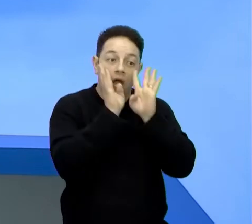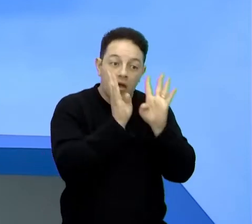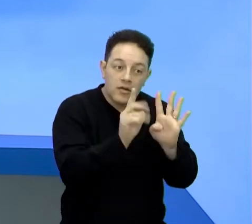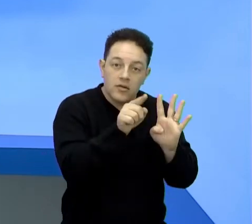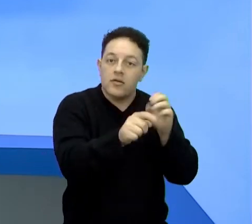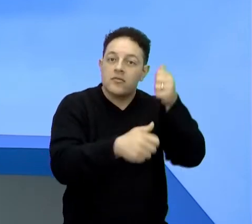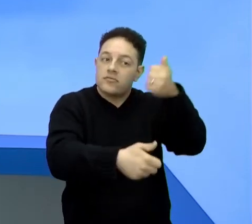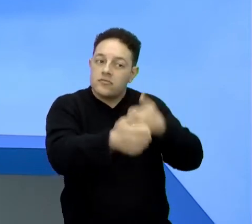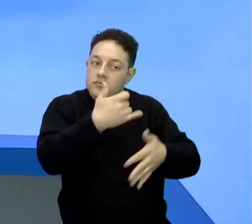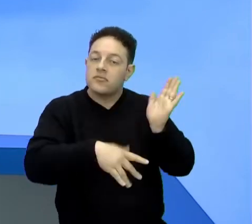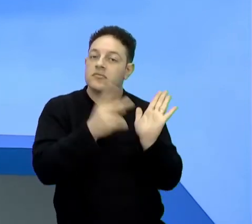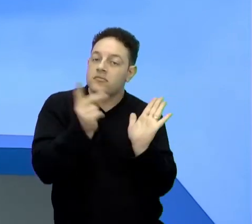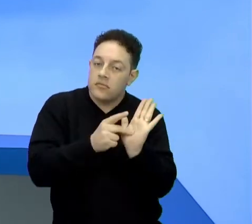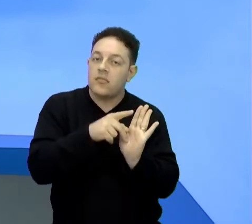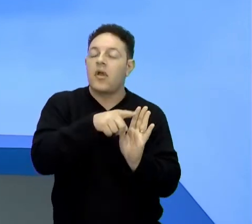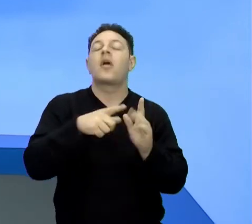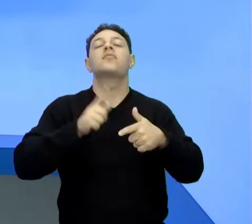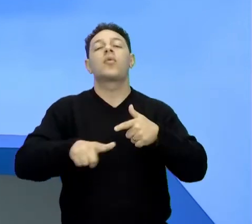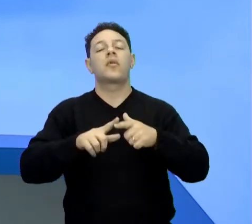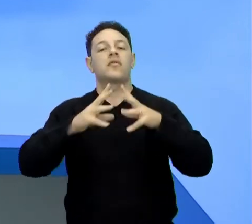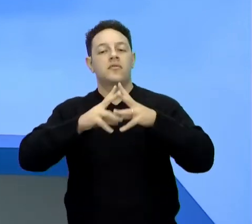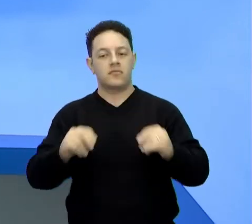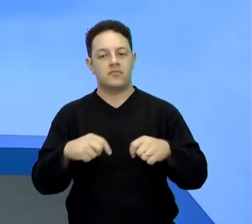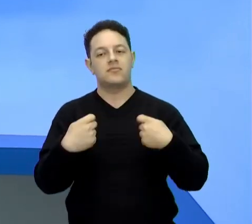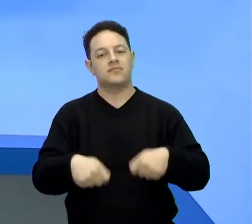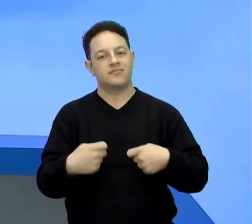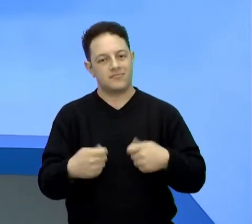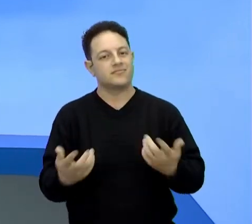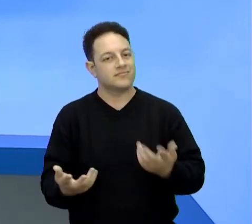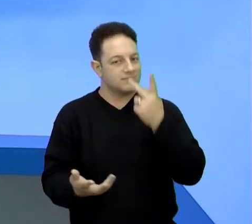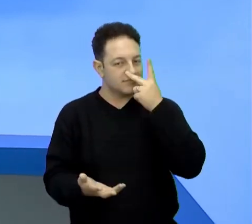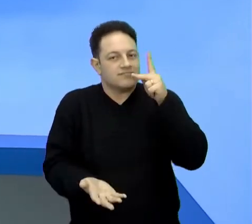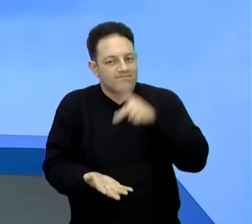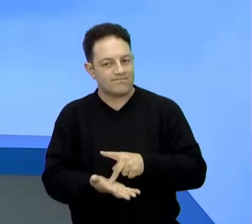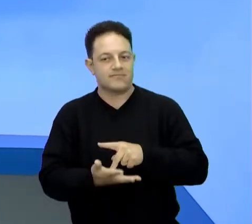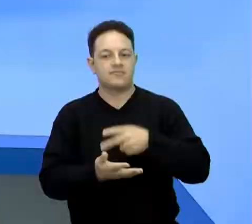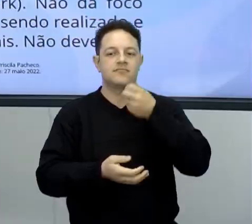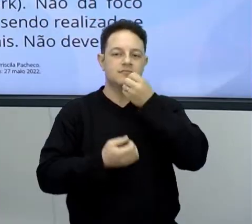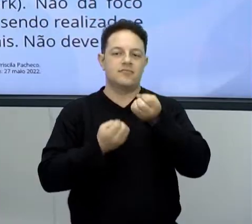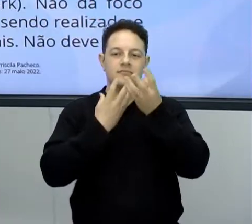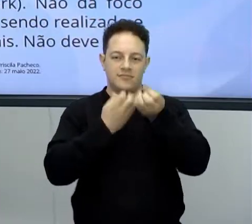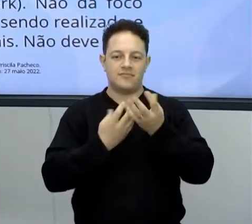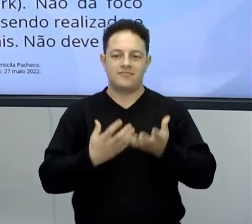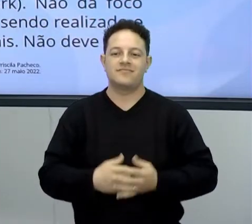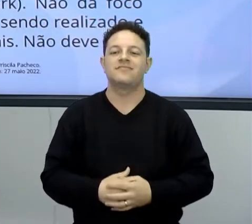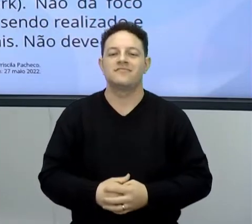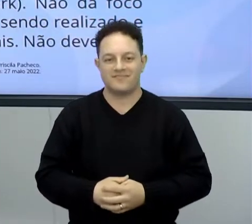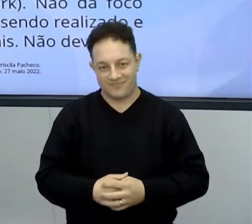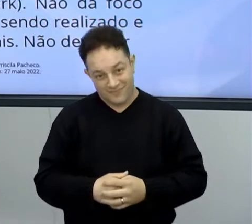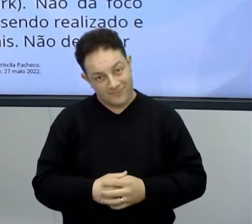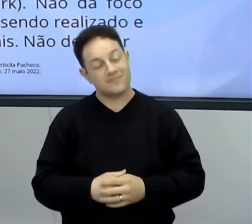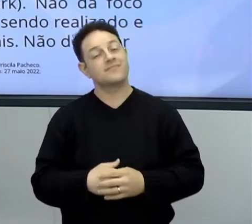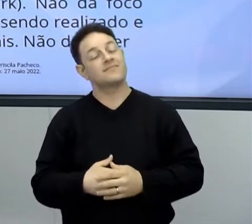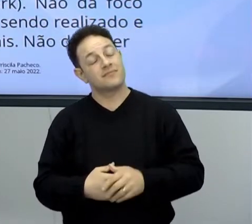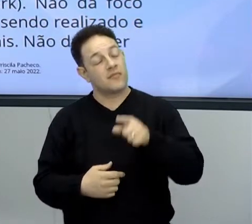de fato essas soluções, né? Para o jornalismo, eu acho que ser mais legítimo, né? Sim. Por aí. E aí vocês podem voltar lá